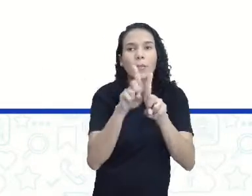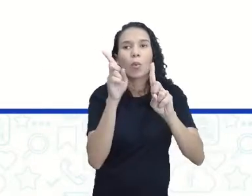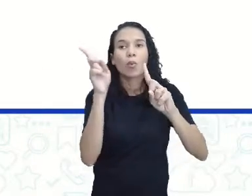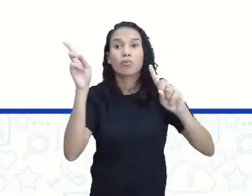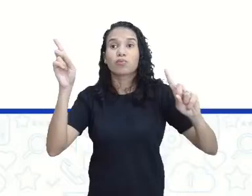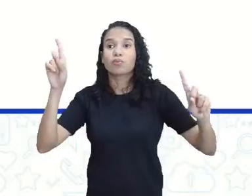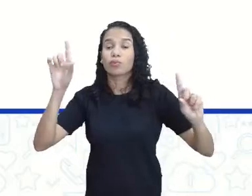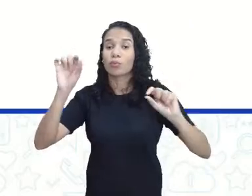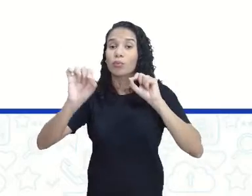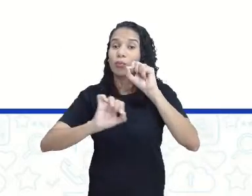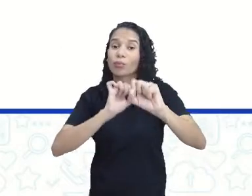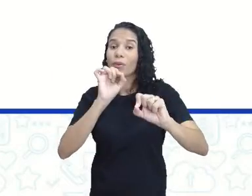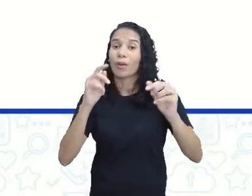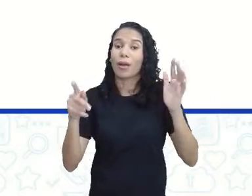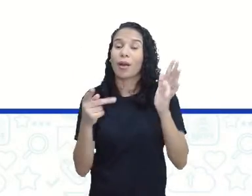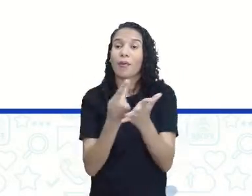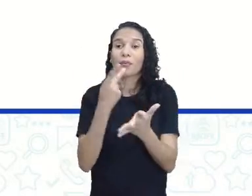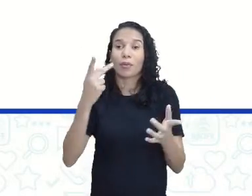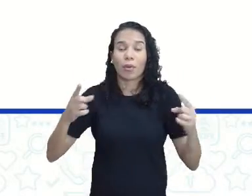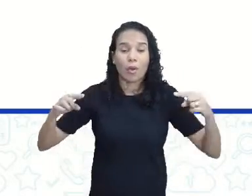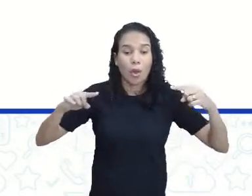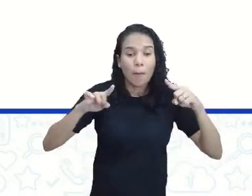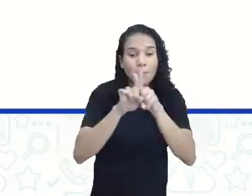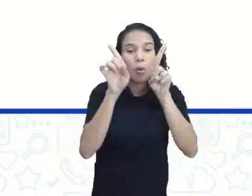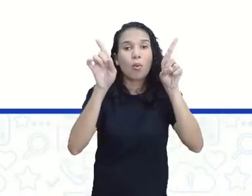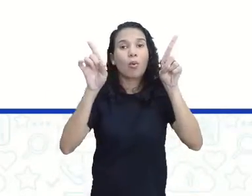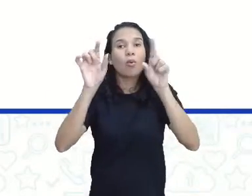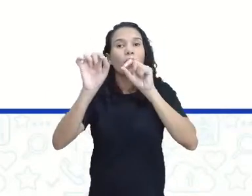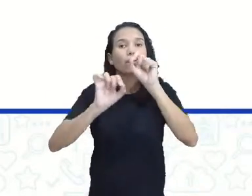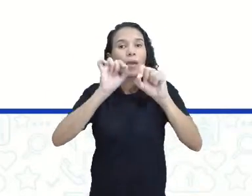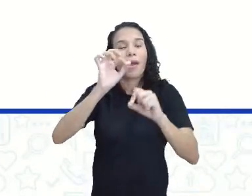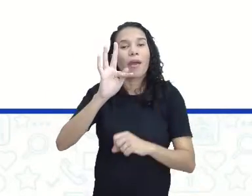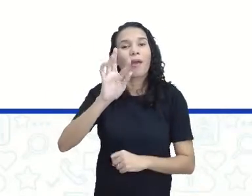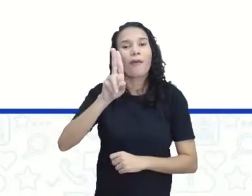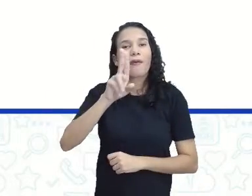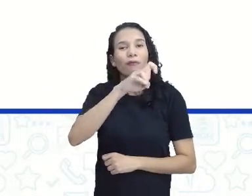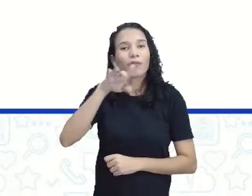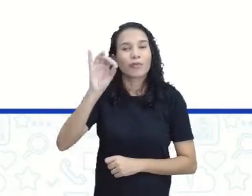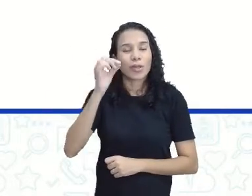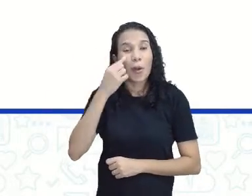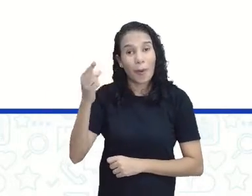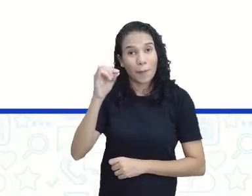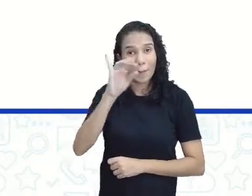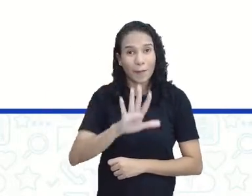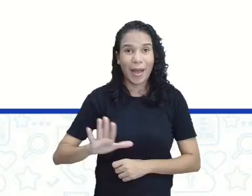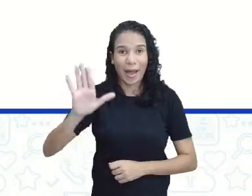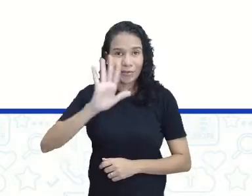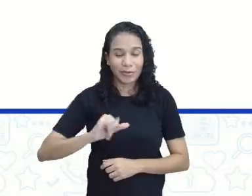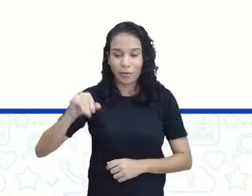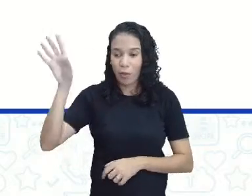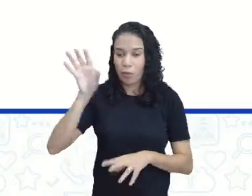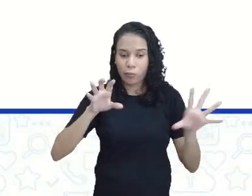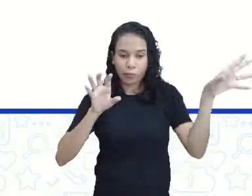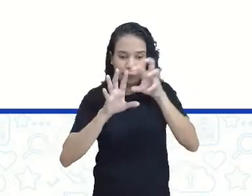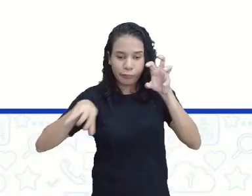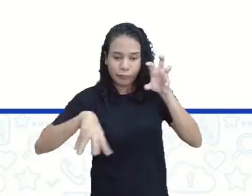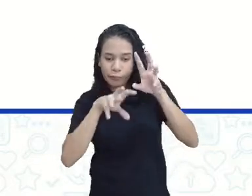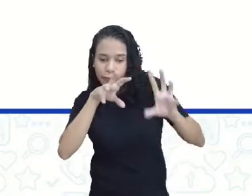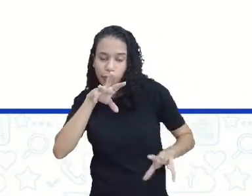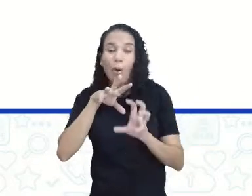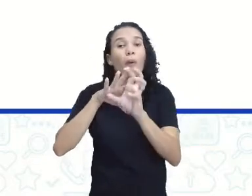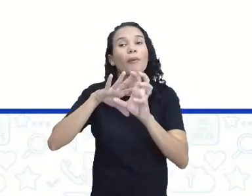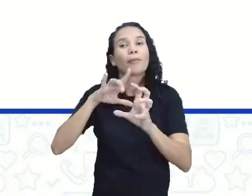outro, ocorre o quê? A fusão nuclear. Olha aí essa figura, que interessante, tá vendo? Temos